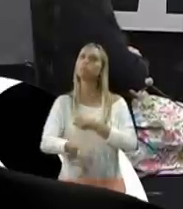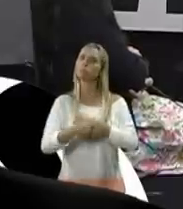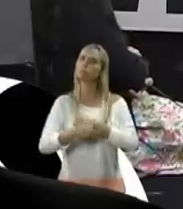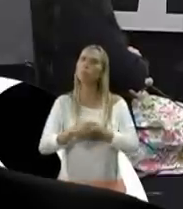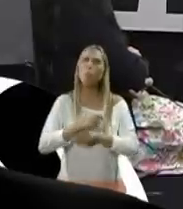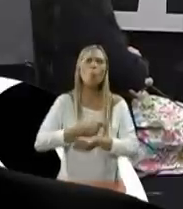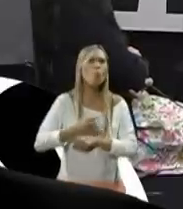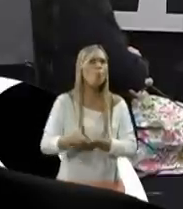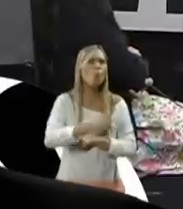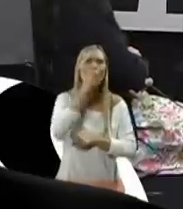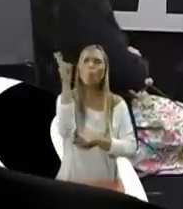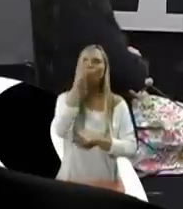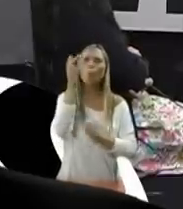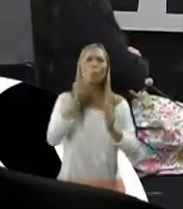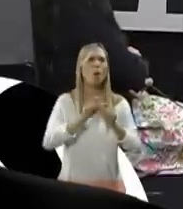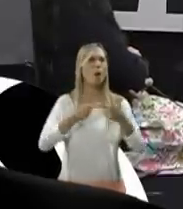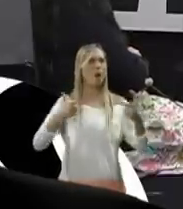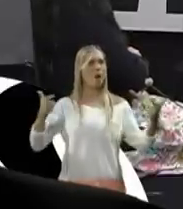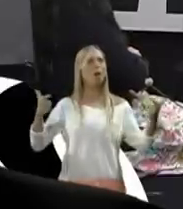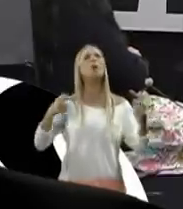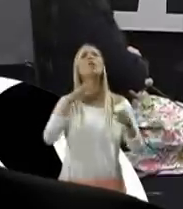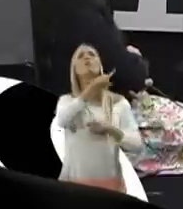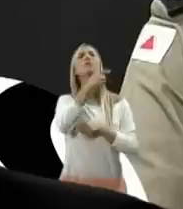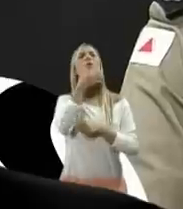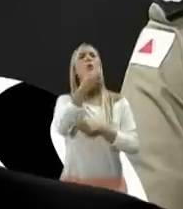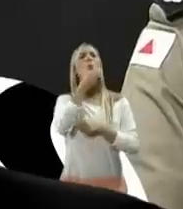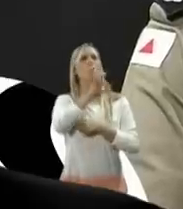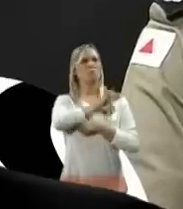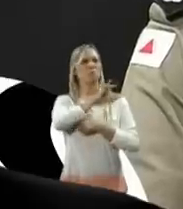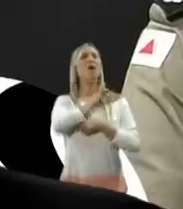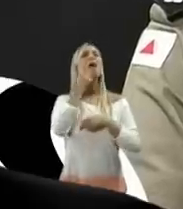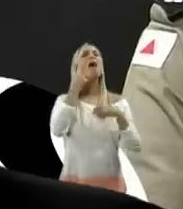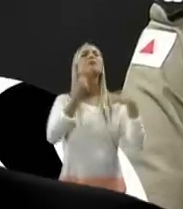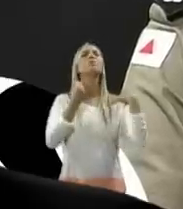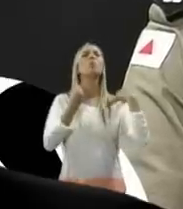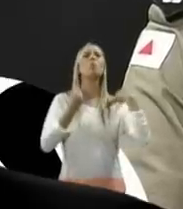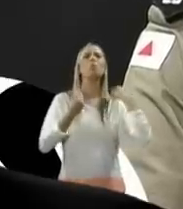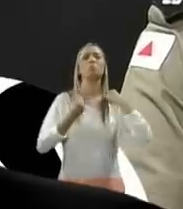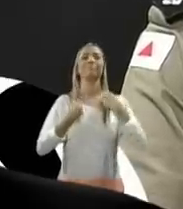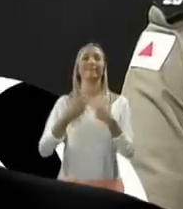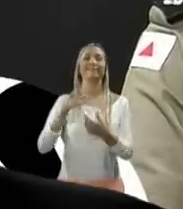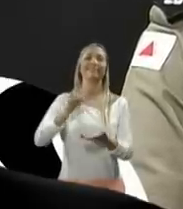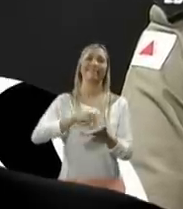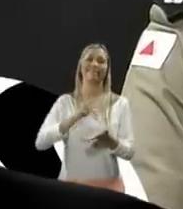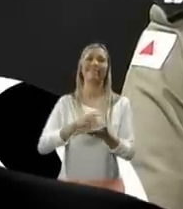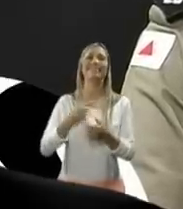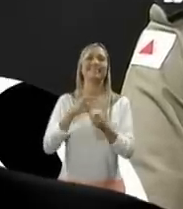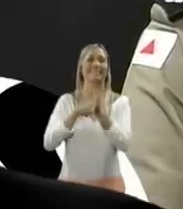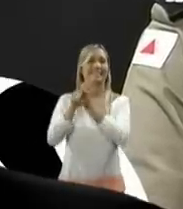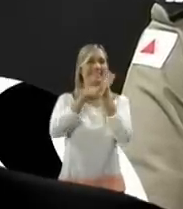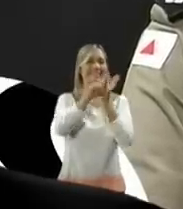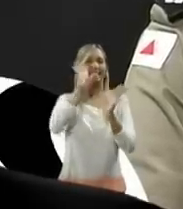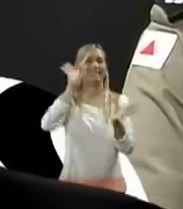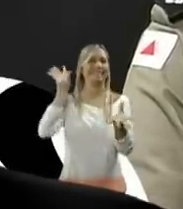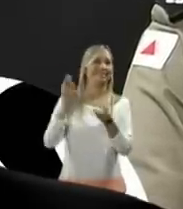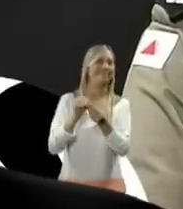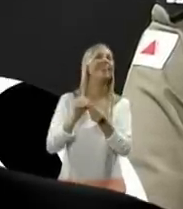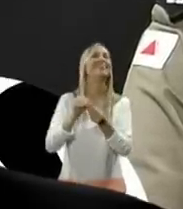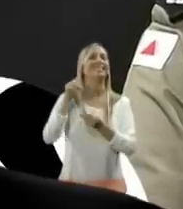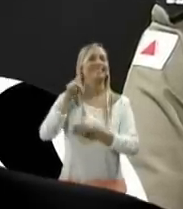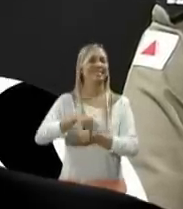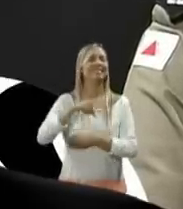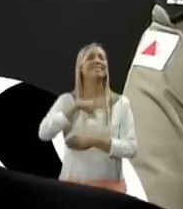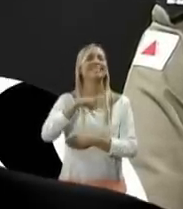considerável do número de homicídios, né, capitão? Como que o senhor vê isso? Estatisticamente, esse ano, o